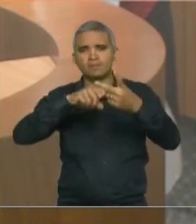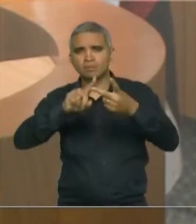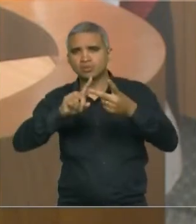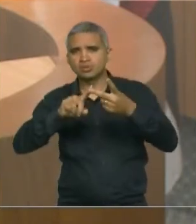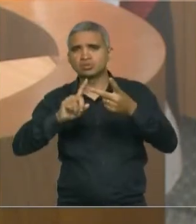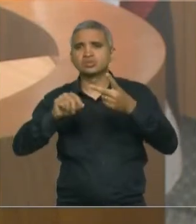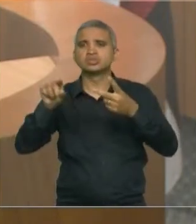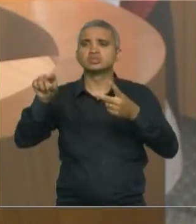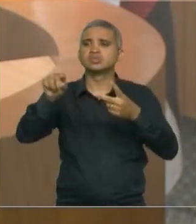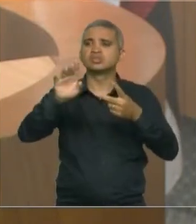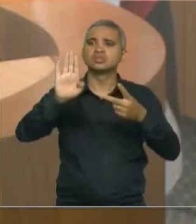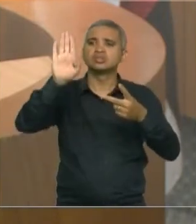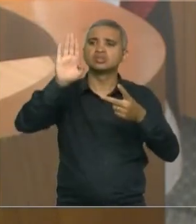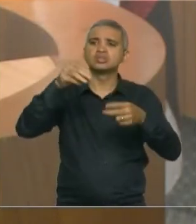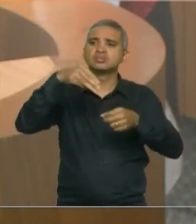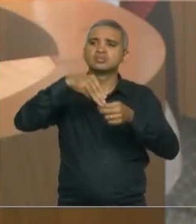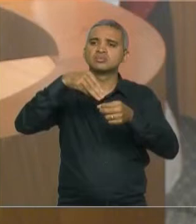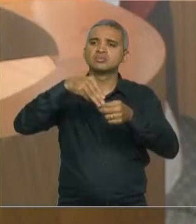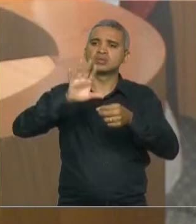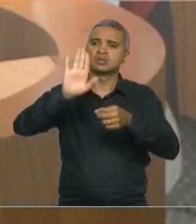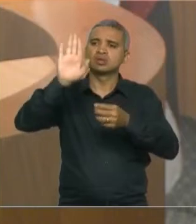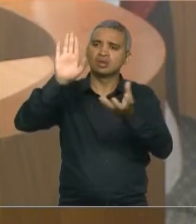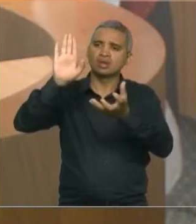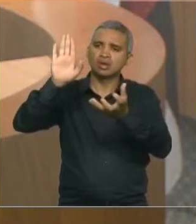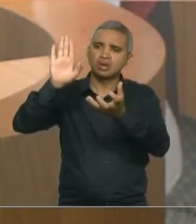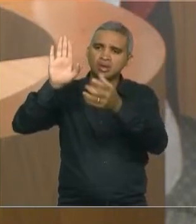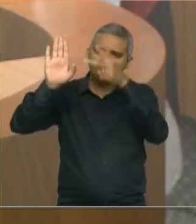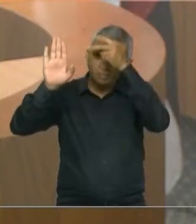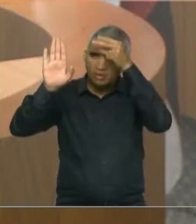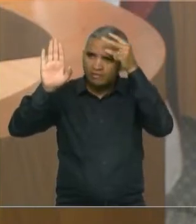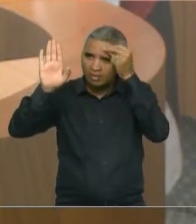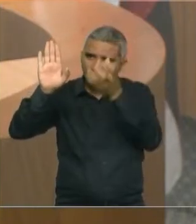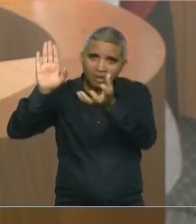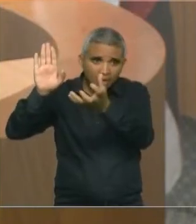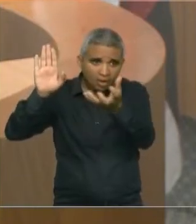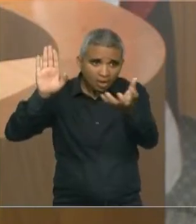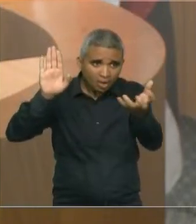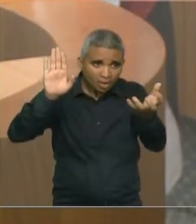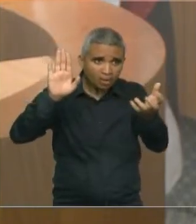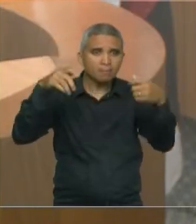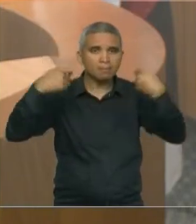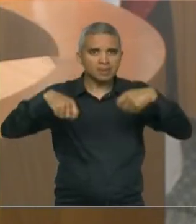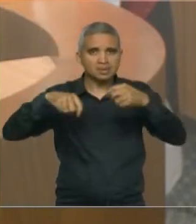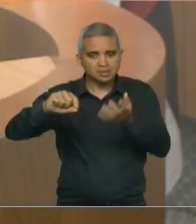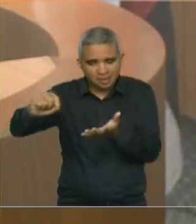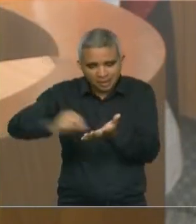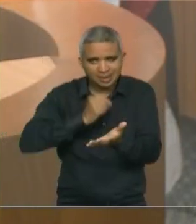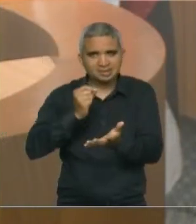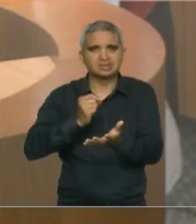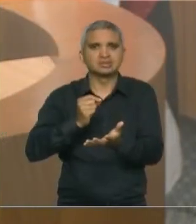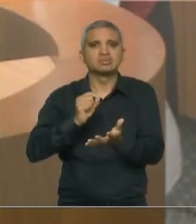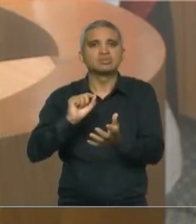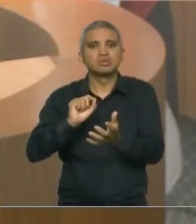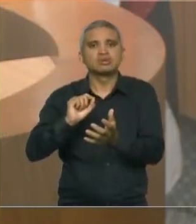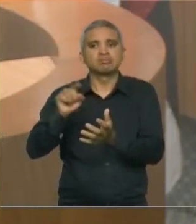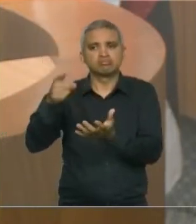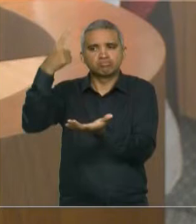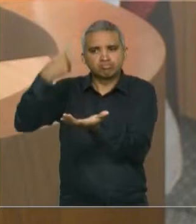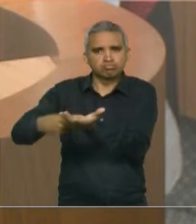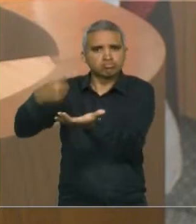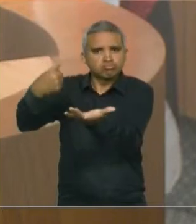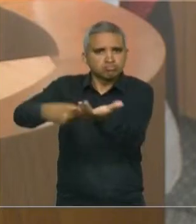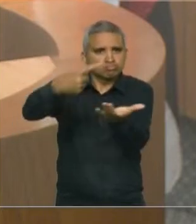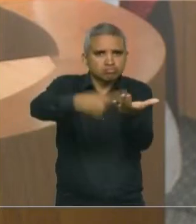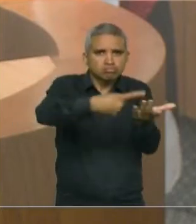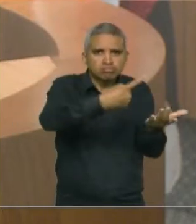queiram participar e que vão participar terão que assinar um protocolo de intenções, inclusive o Estado. E nos casos que